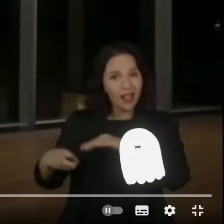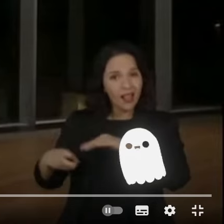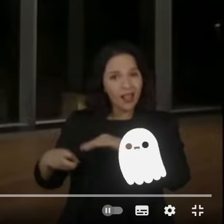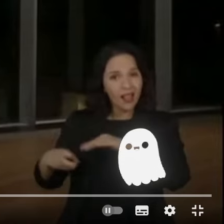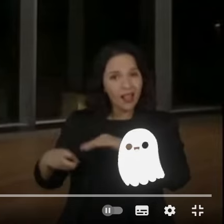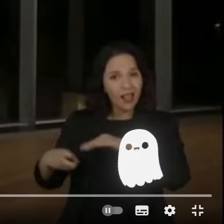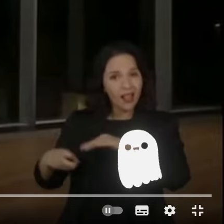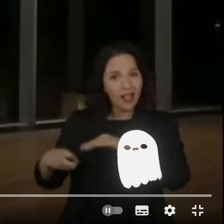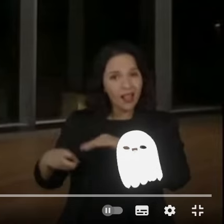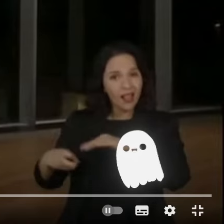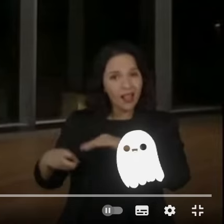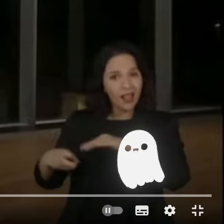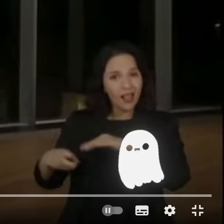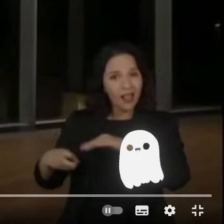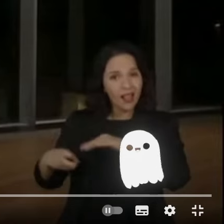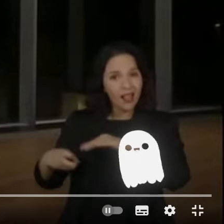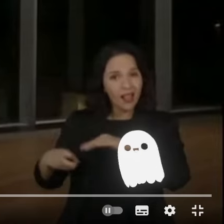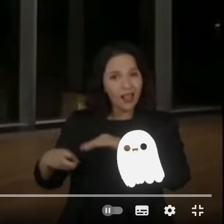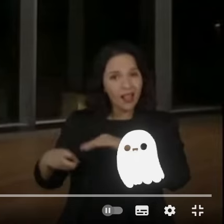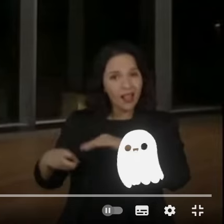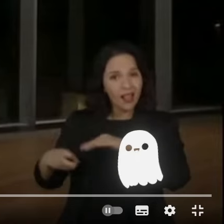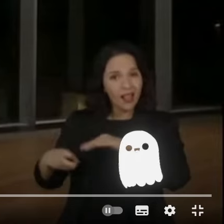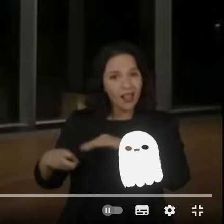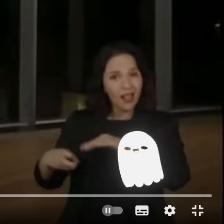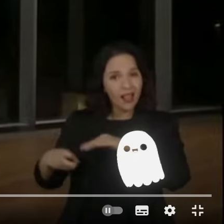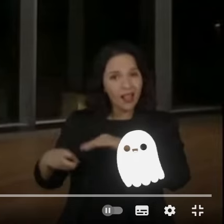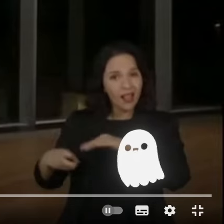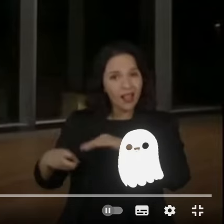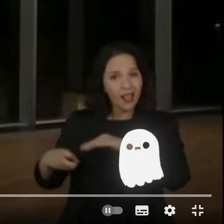Eu levei um esporro dos meus pais e dos pais dele.